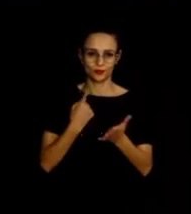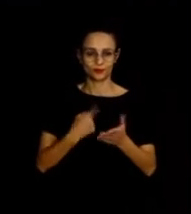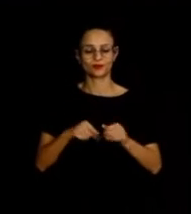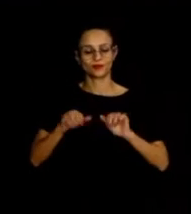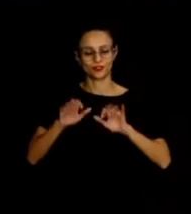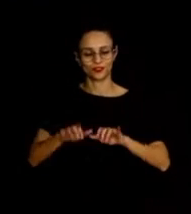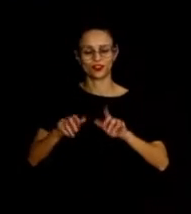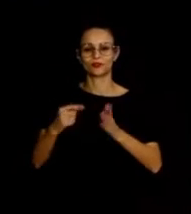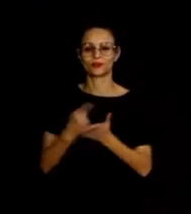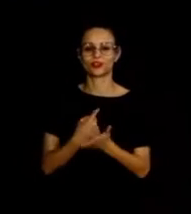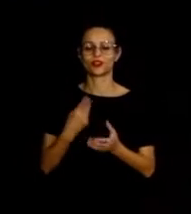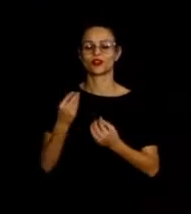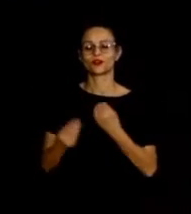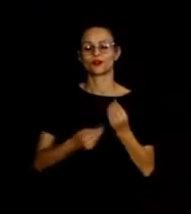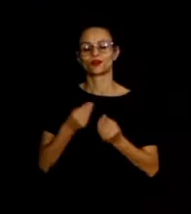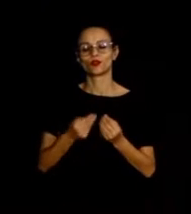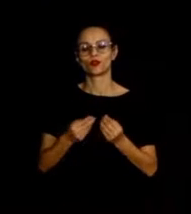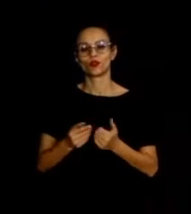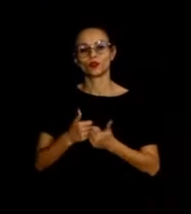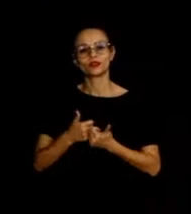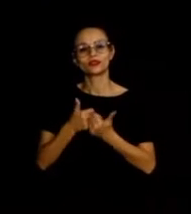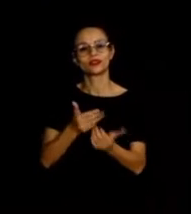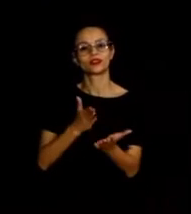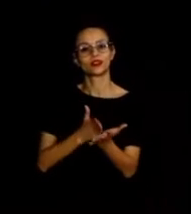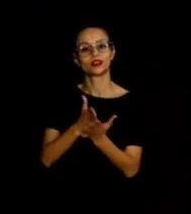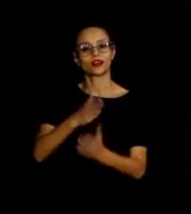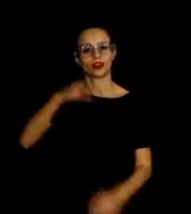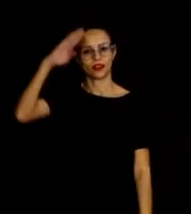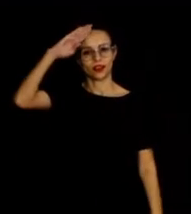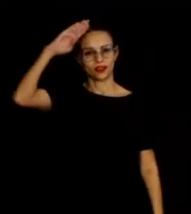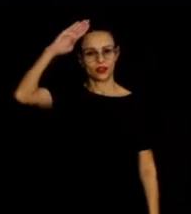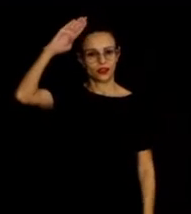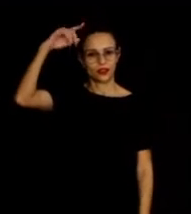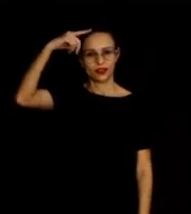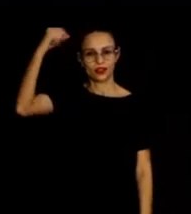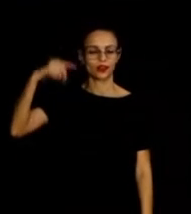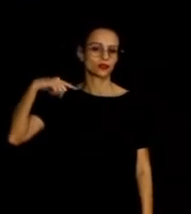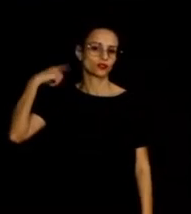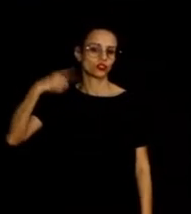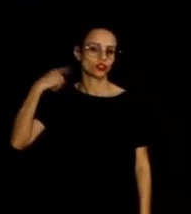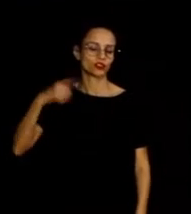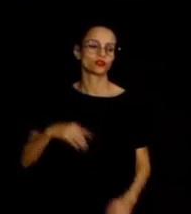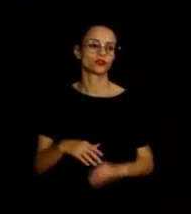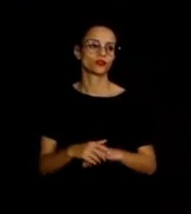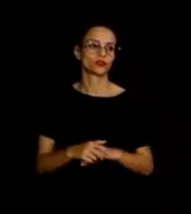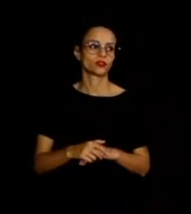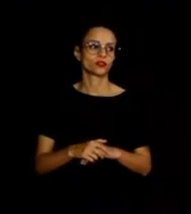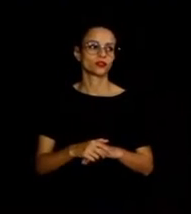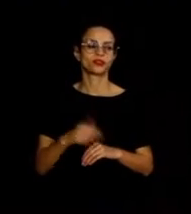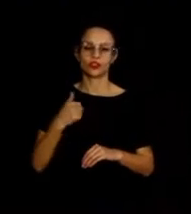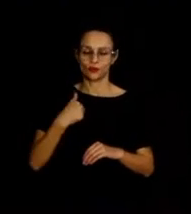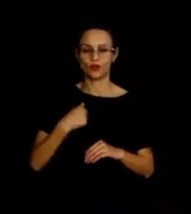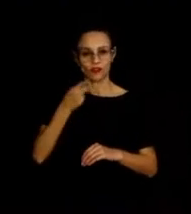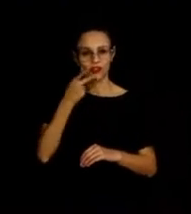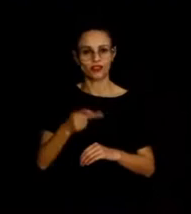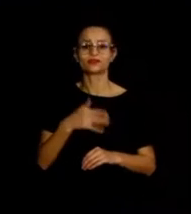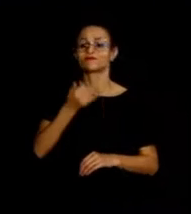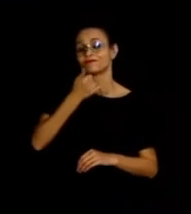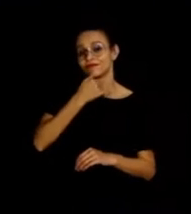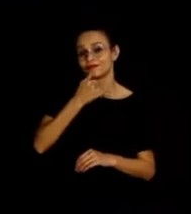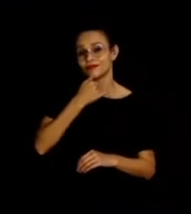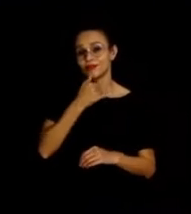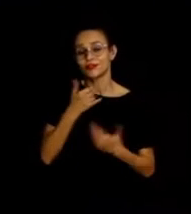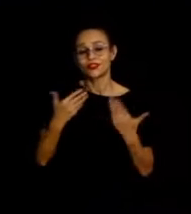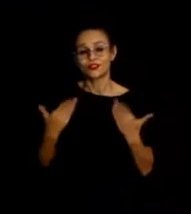também ali no chat Como eu posso seguir com a carreira acadêmica em direito eu vou fazer esse fechamento e aí e infelizmente a